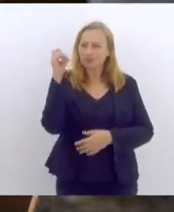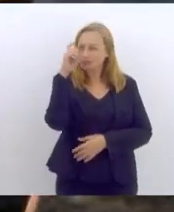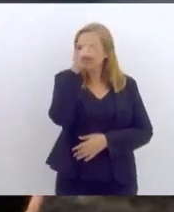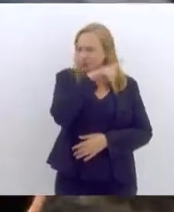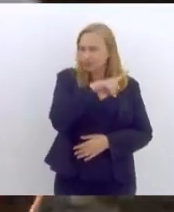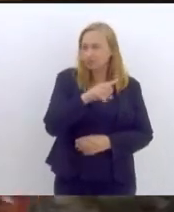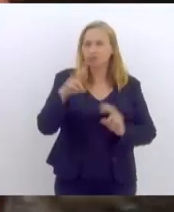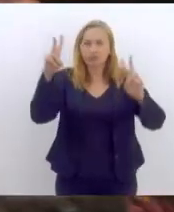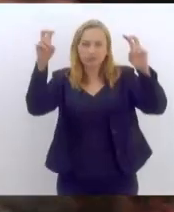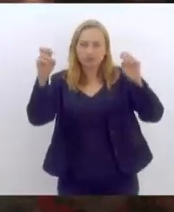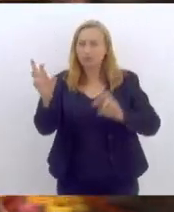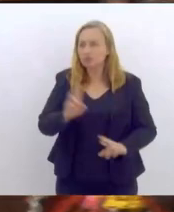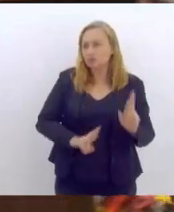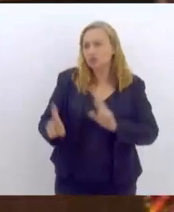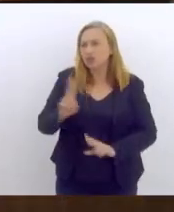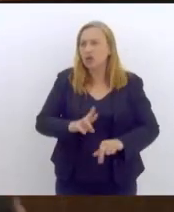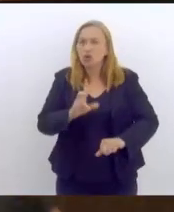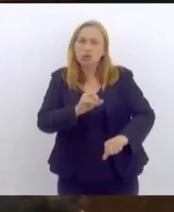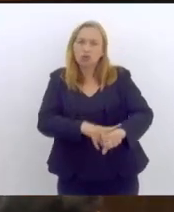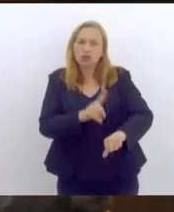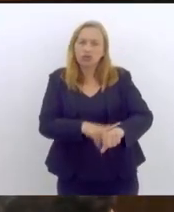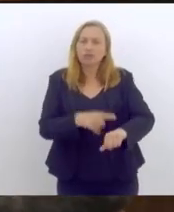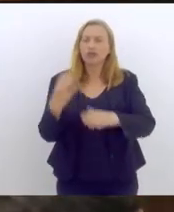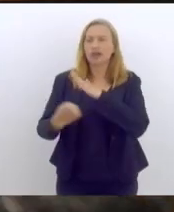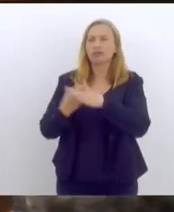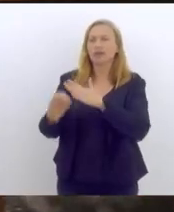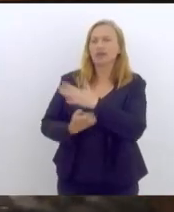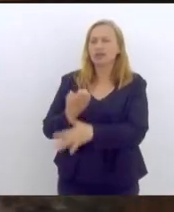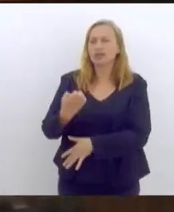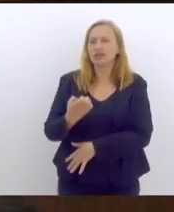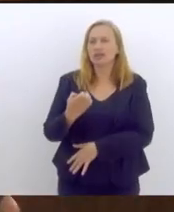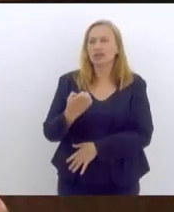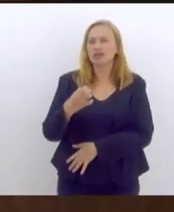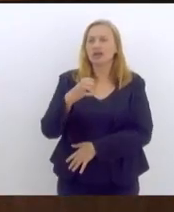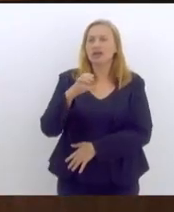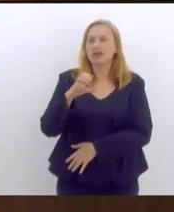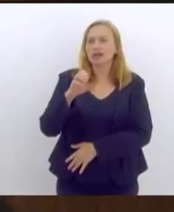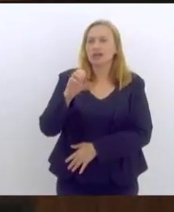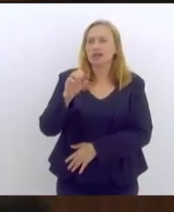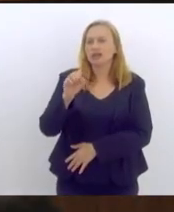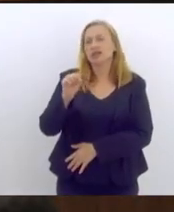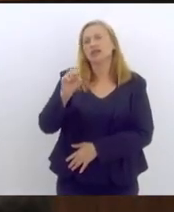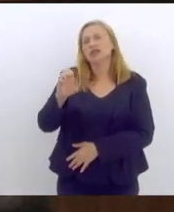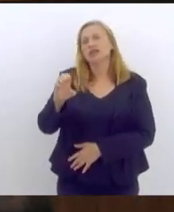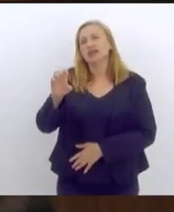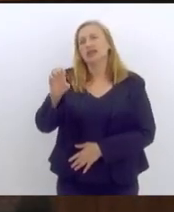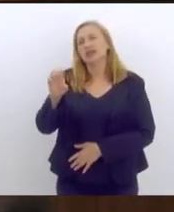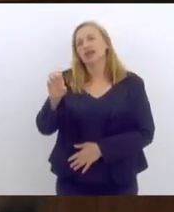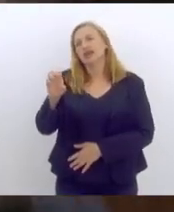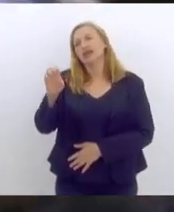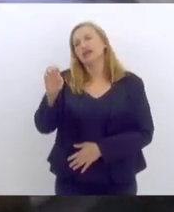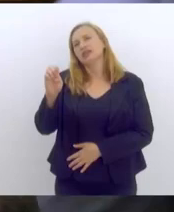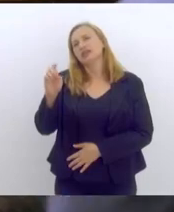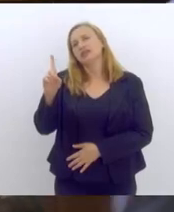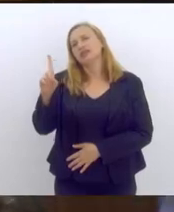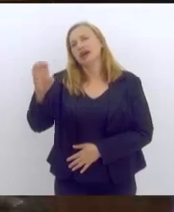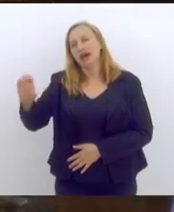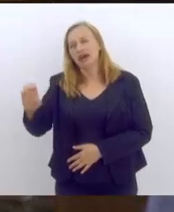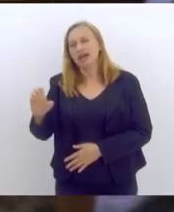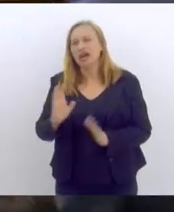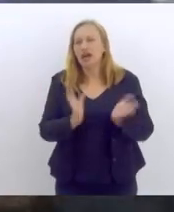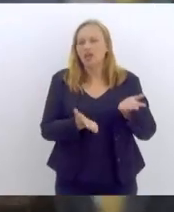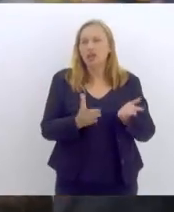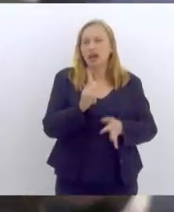complexada com relação no tempo que era a SEDAI, a Águas do Rio, que já tem mais de um ano fazendo